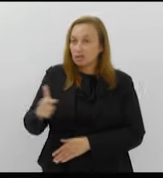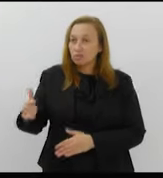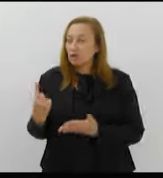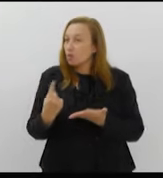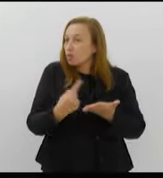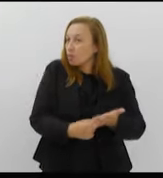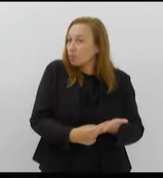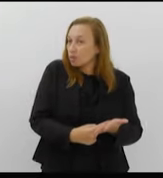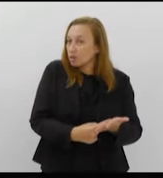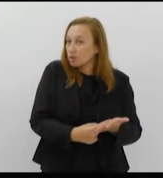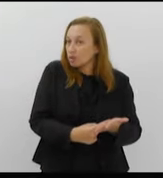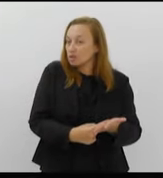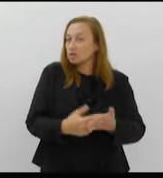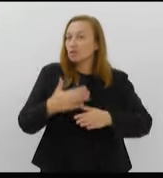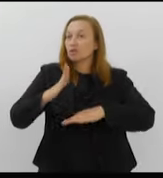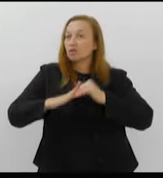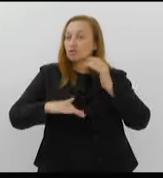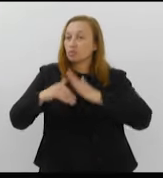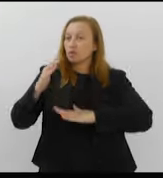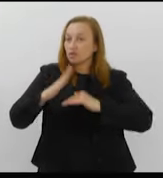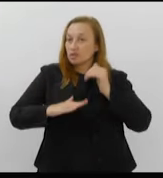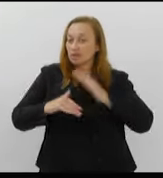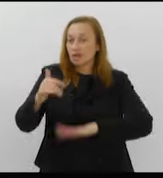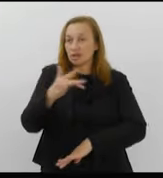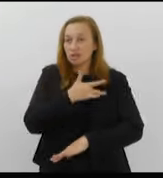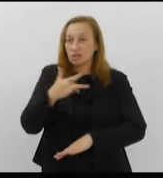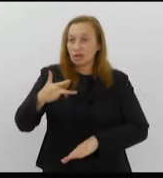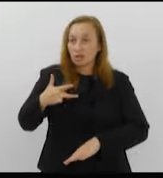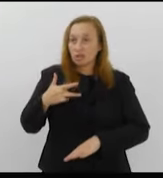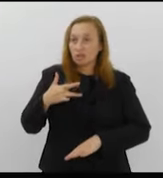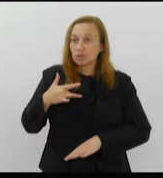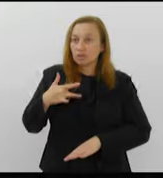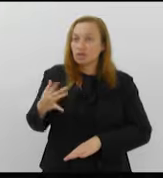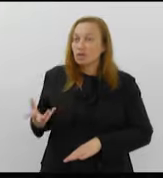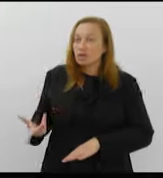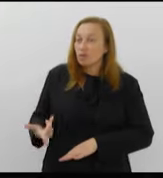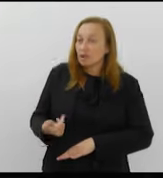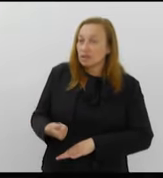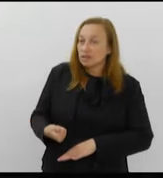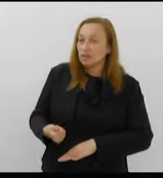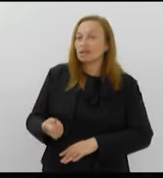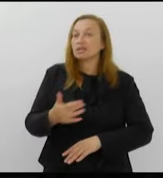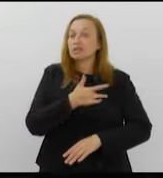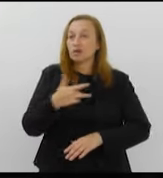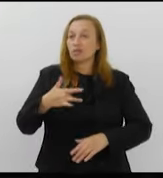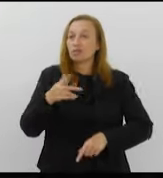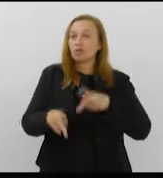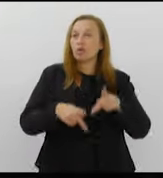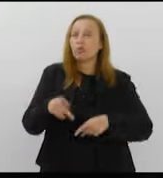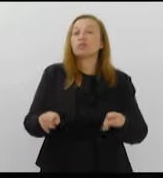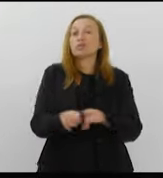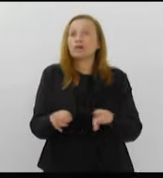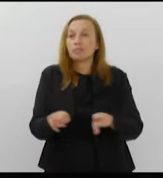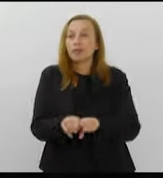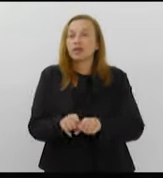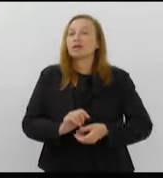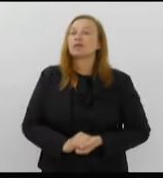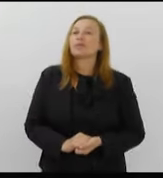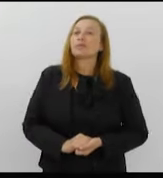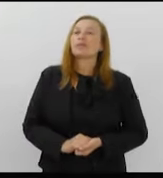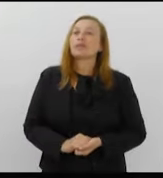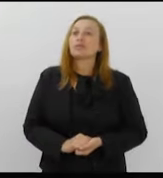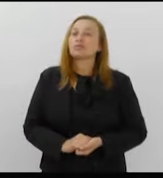compromisso com a entrega de saúde de qualidade para a população, como também, no mesmo movimento, acentuam